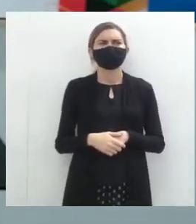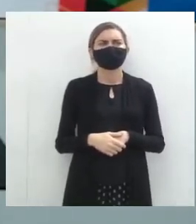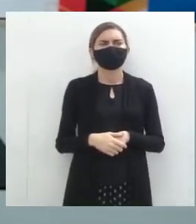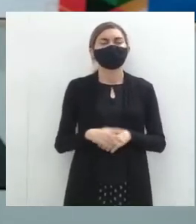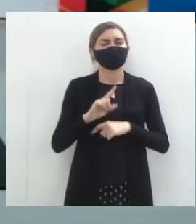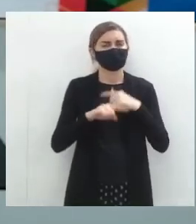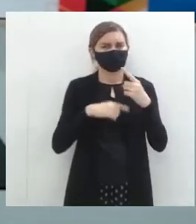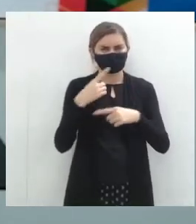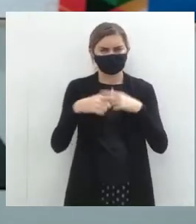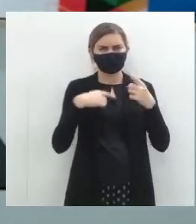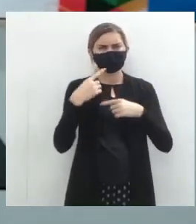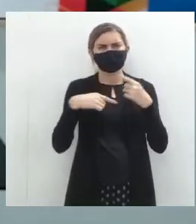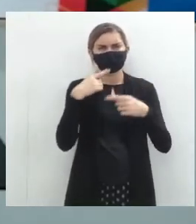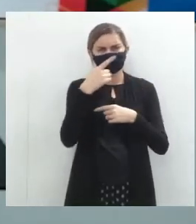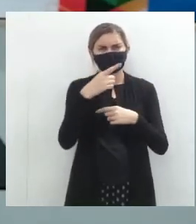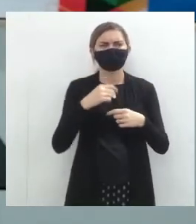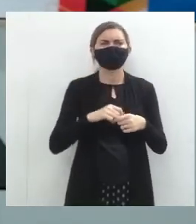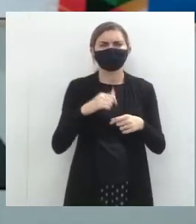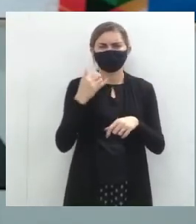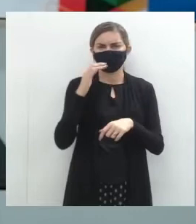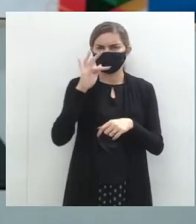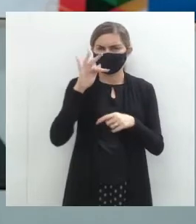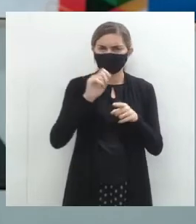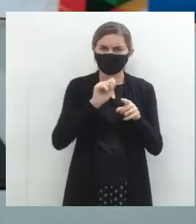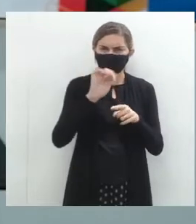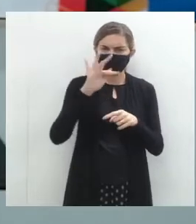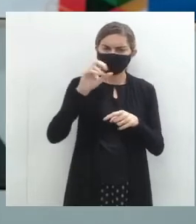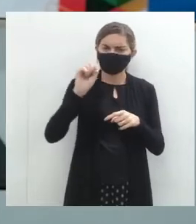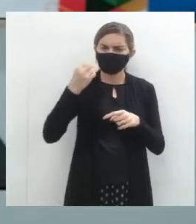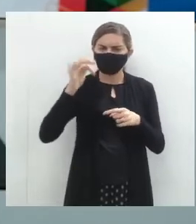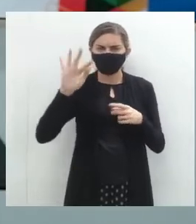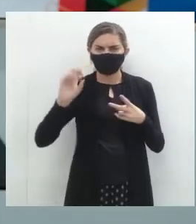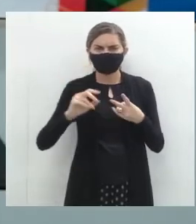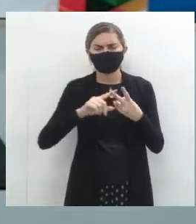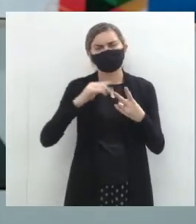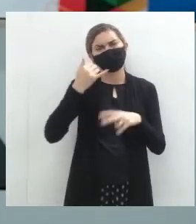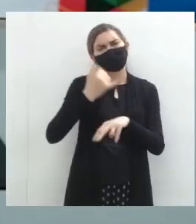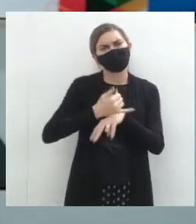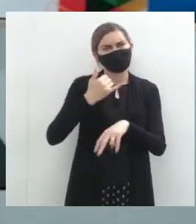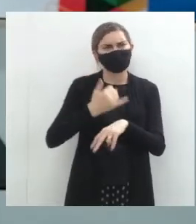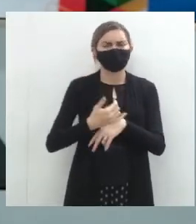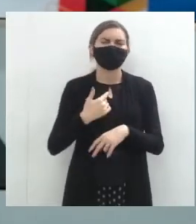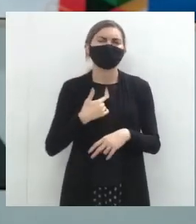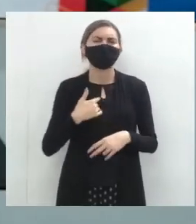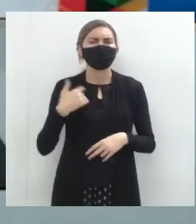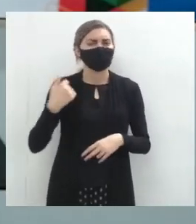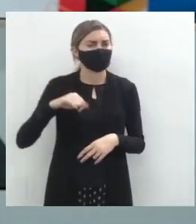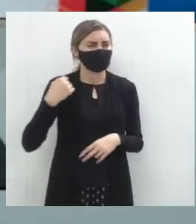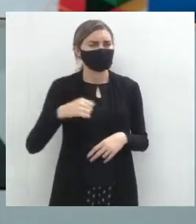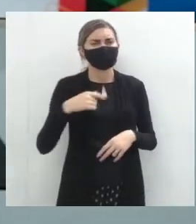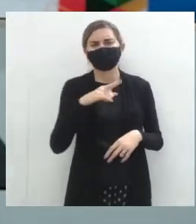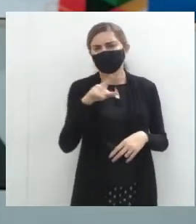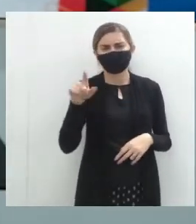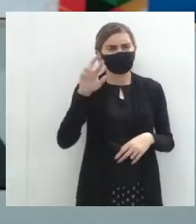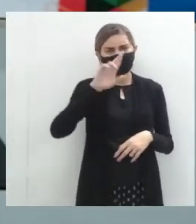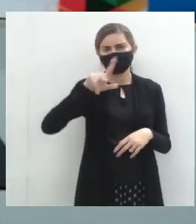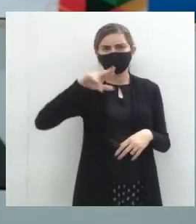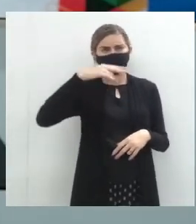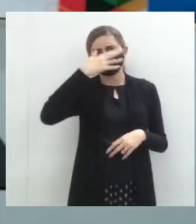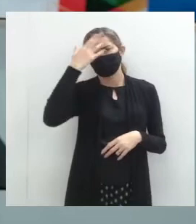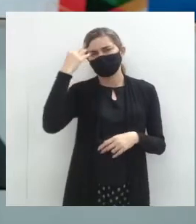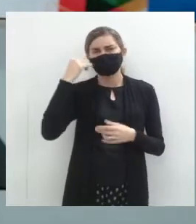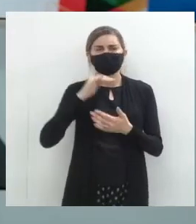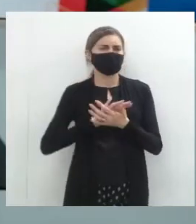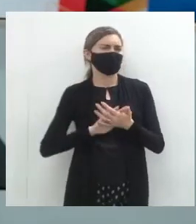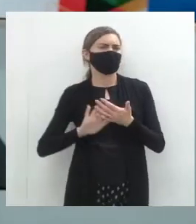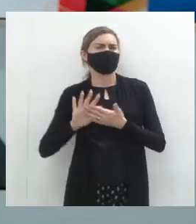depois desse cara aqui, depois do fósforo e do ferro, eu preciso que vocês não esqueçam mais nada,